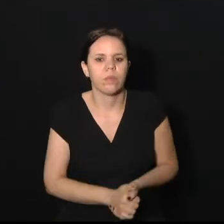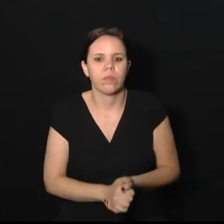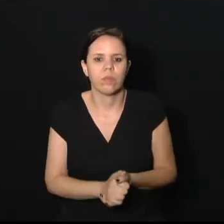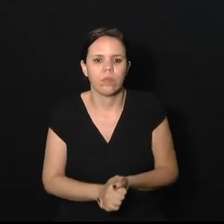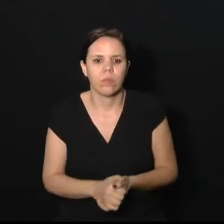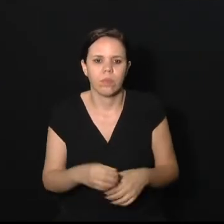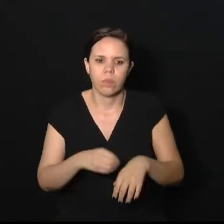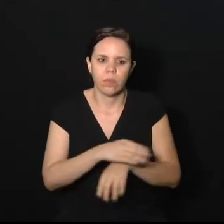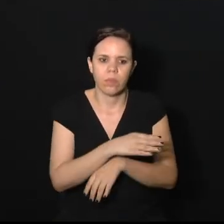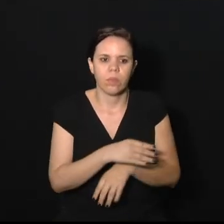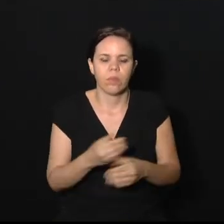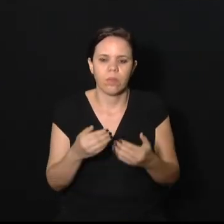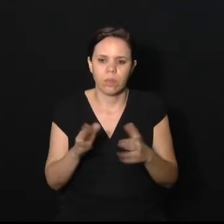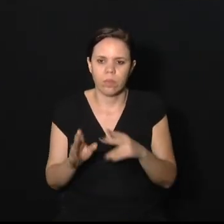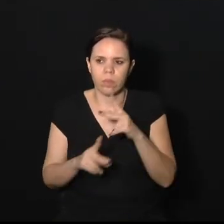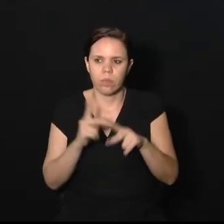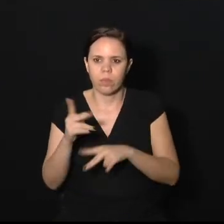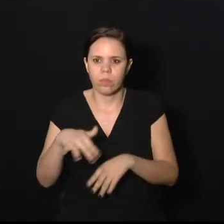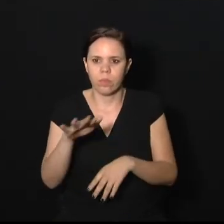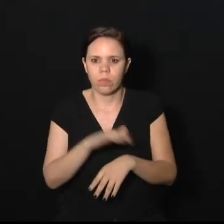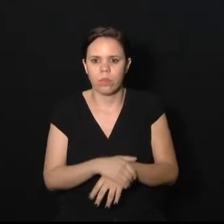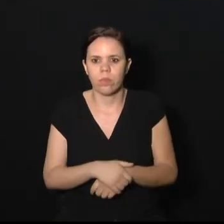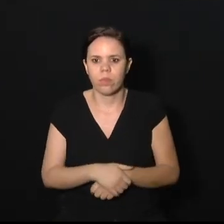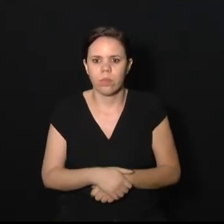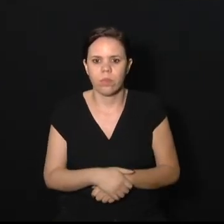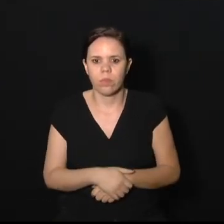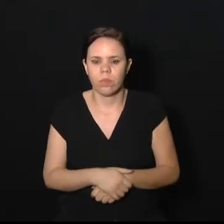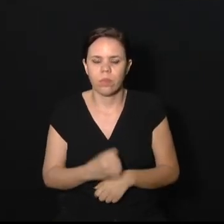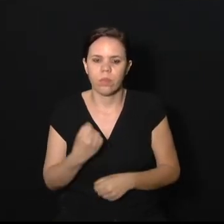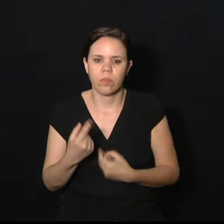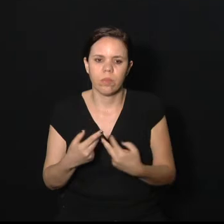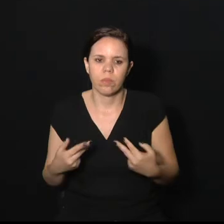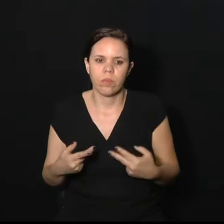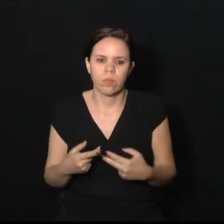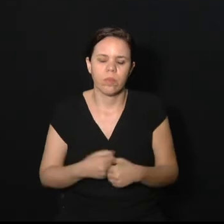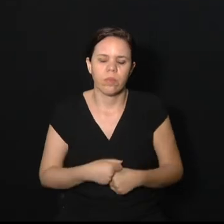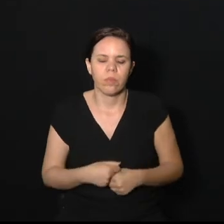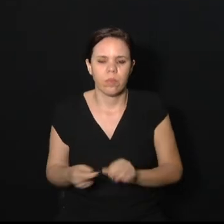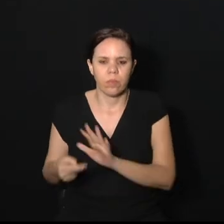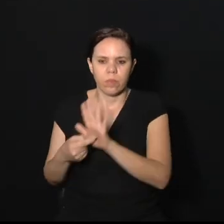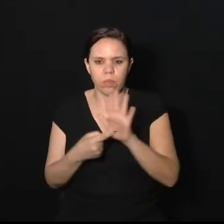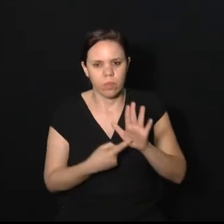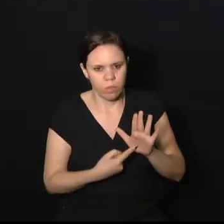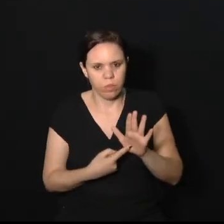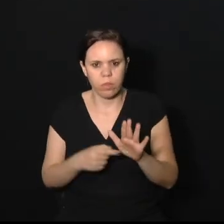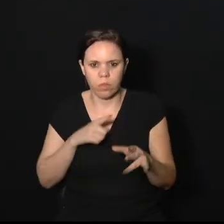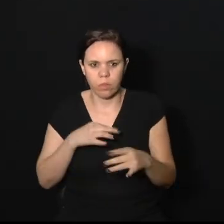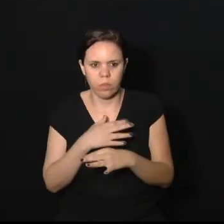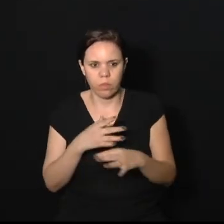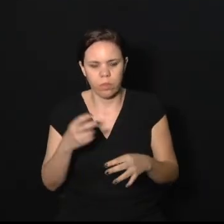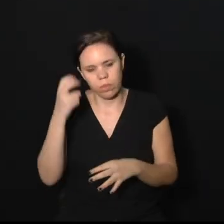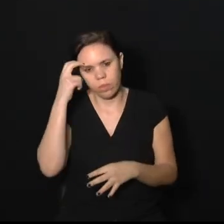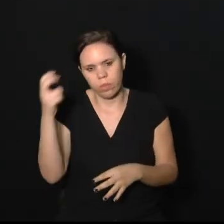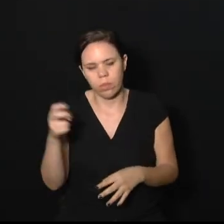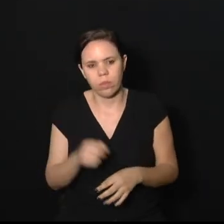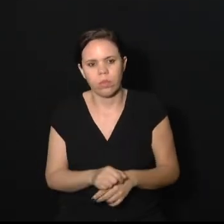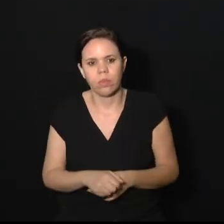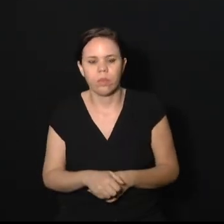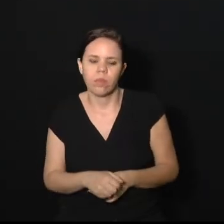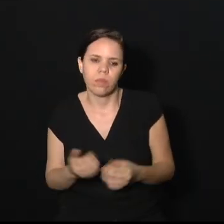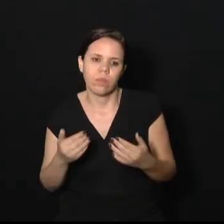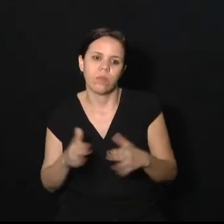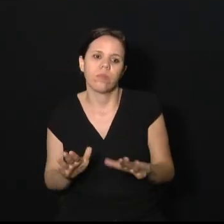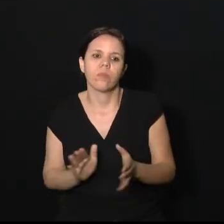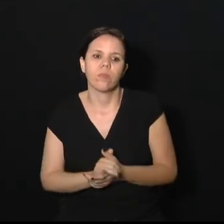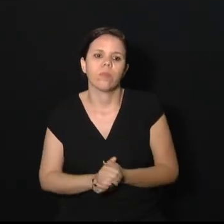trazer os dados abertos para a população, né? Que é uma das coisas também, um dos indicadores das cidades inteligentes, é trazer os dados